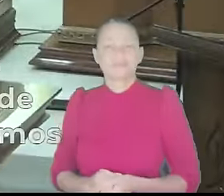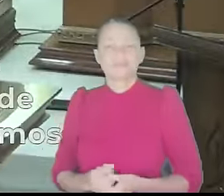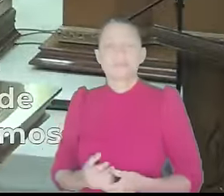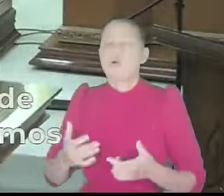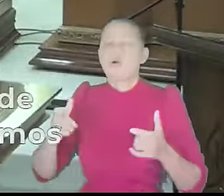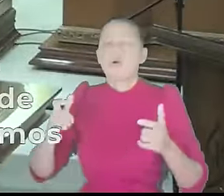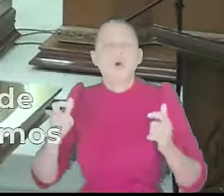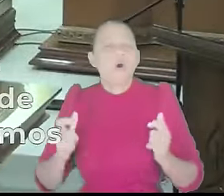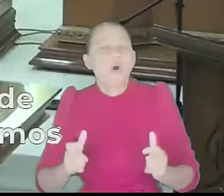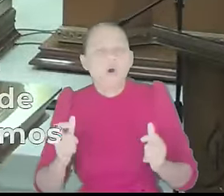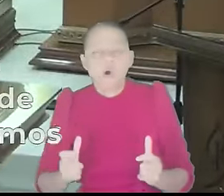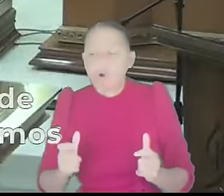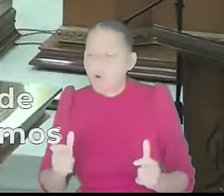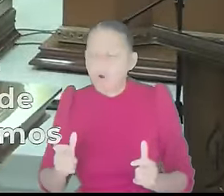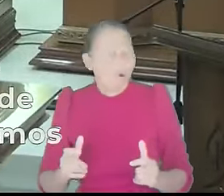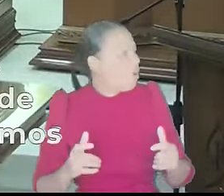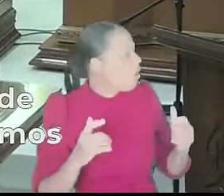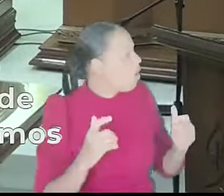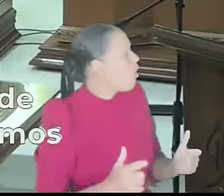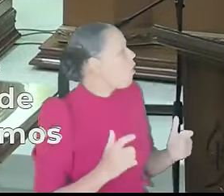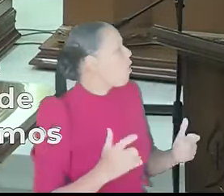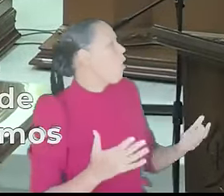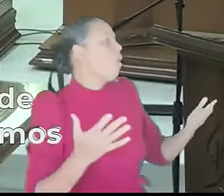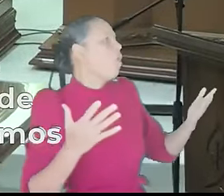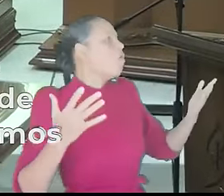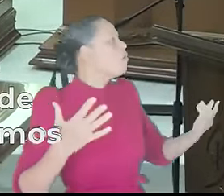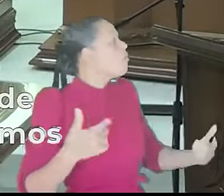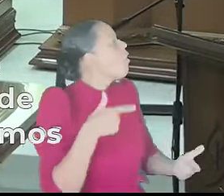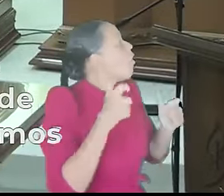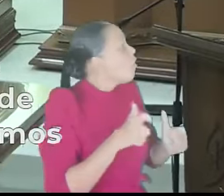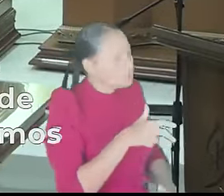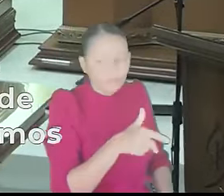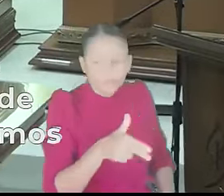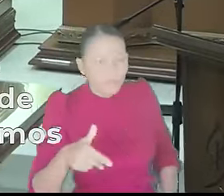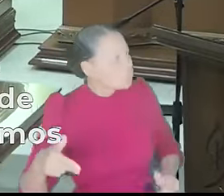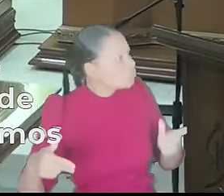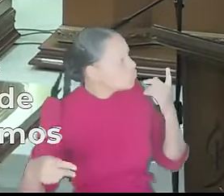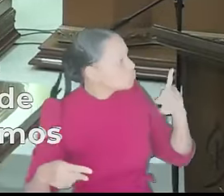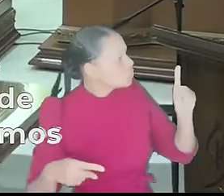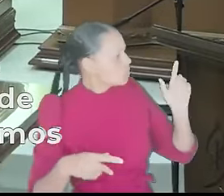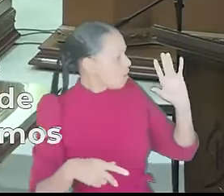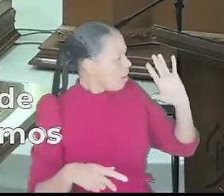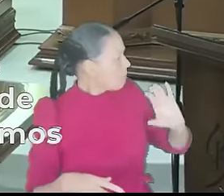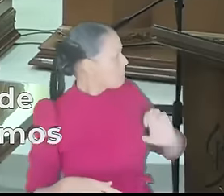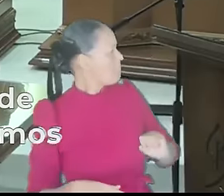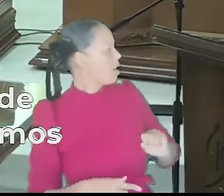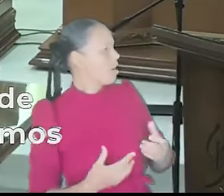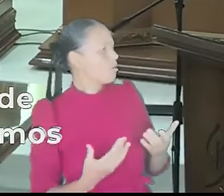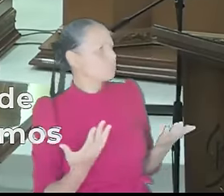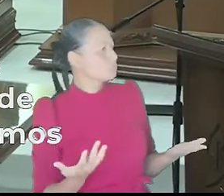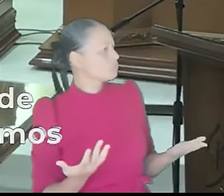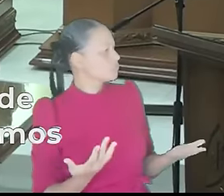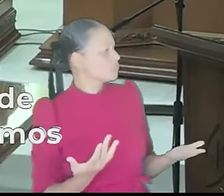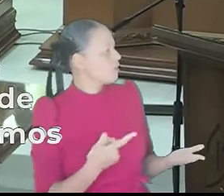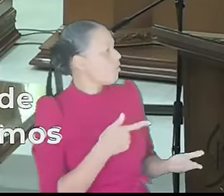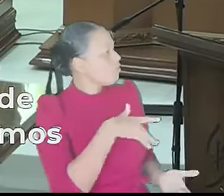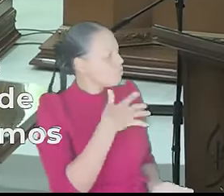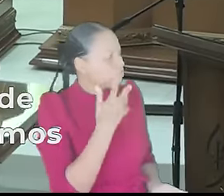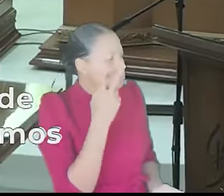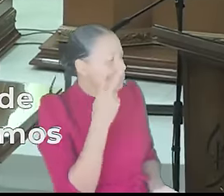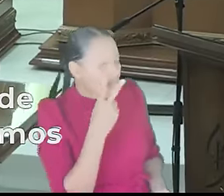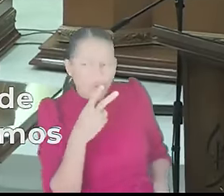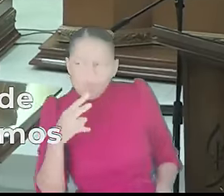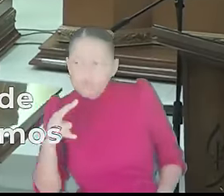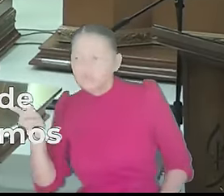o teu amado, ó mais formosa entre as mulheres? Para onde virou a vista o teu